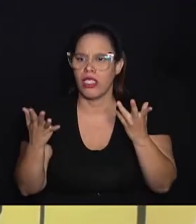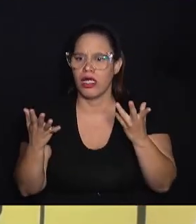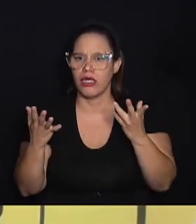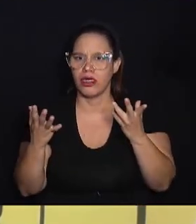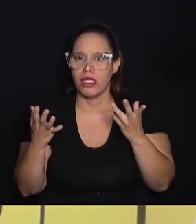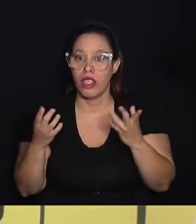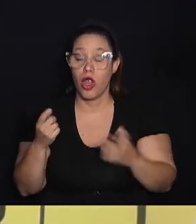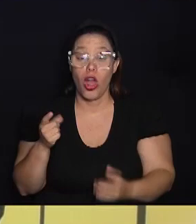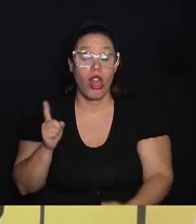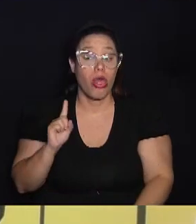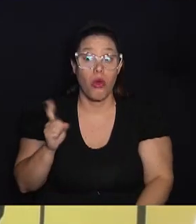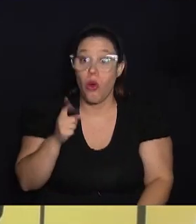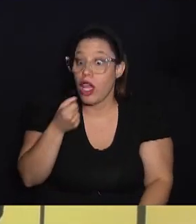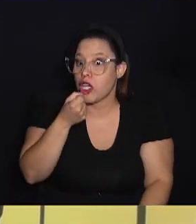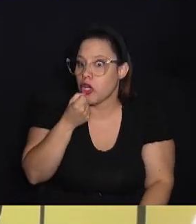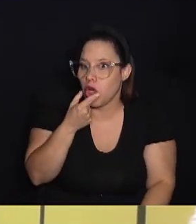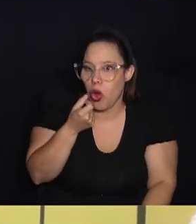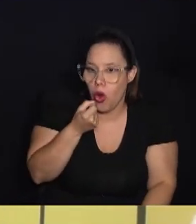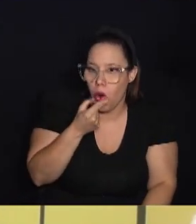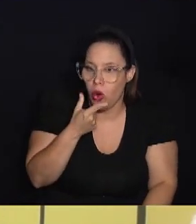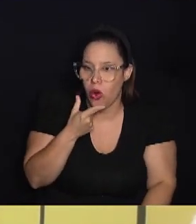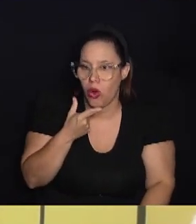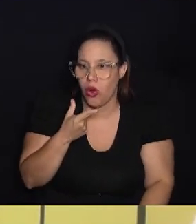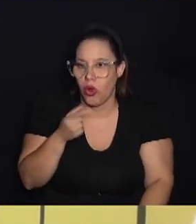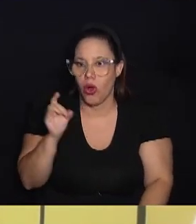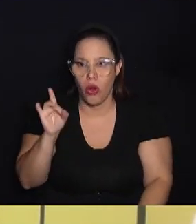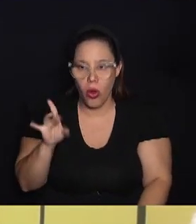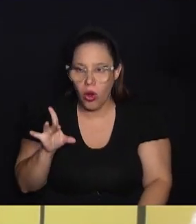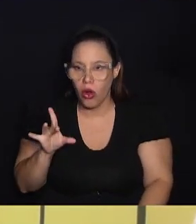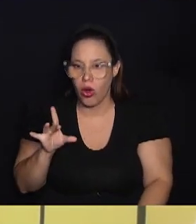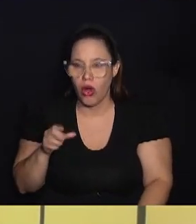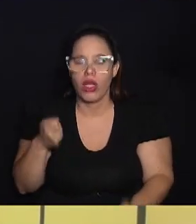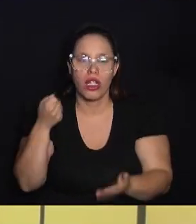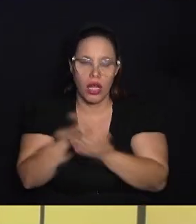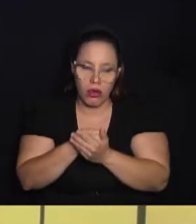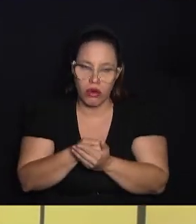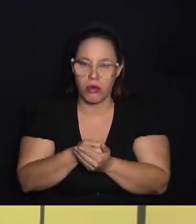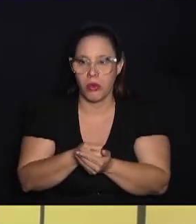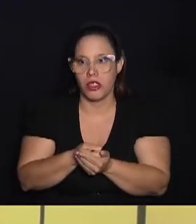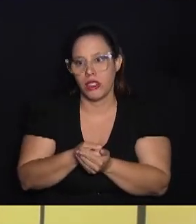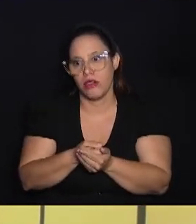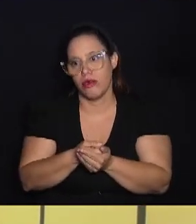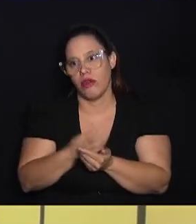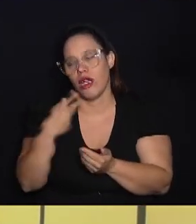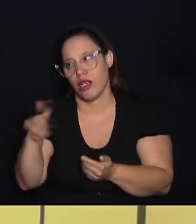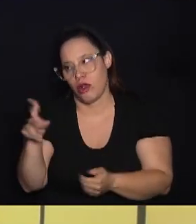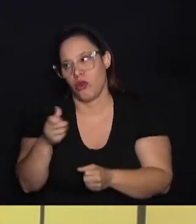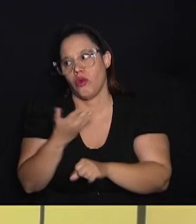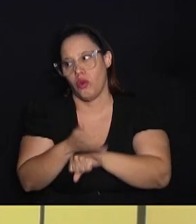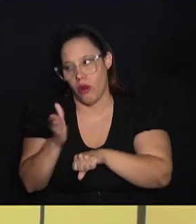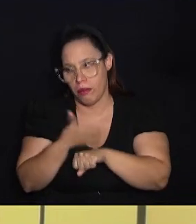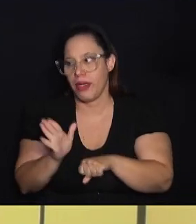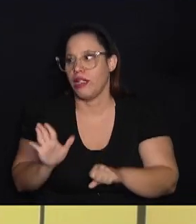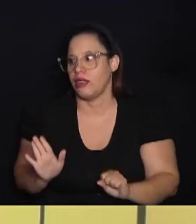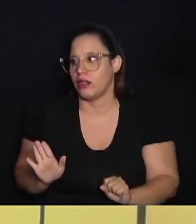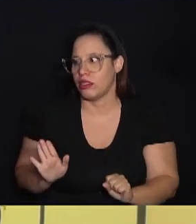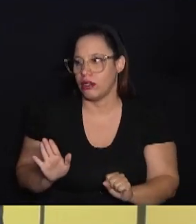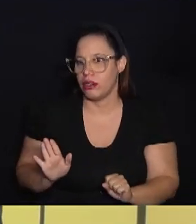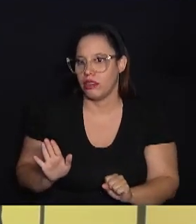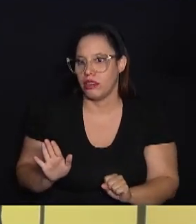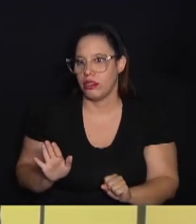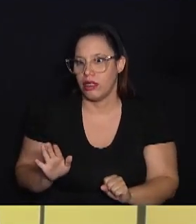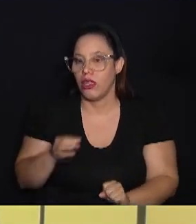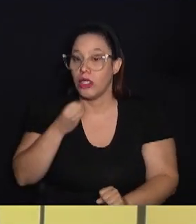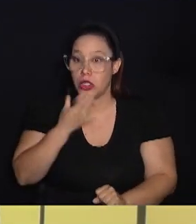é só a medicação ou a suplementação ele tem que estar comprometido com a sua própria prática de boas de